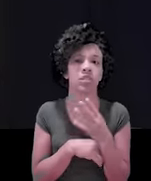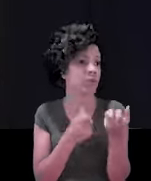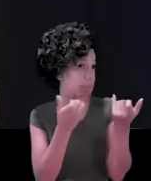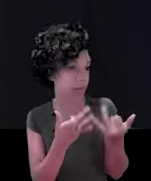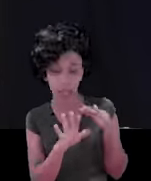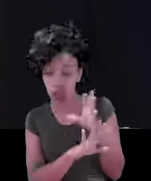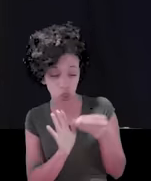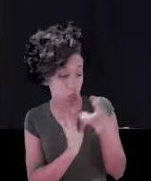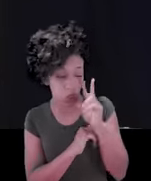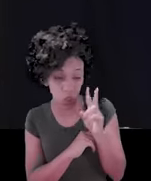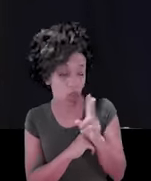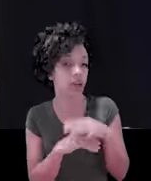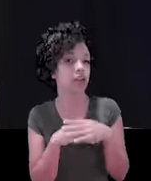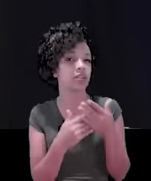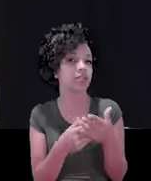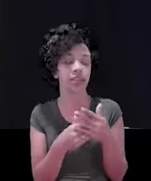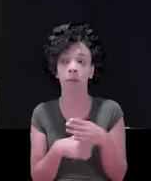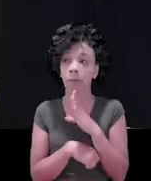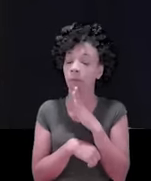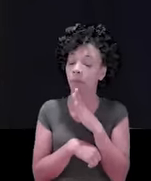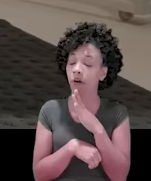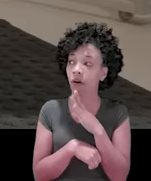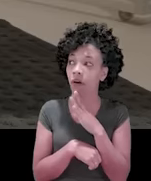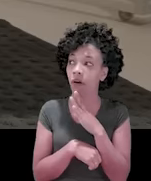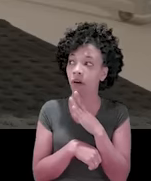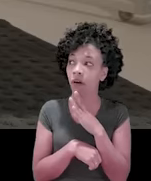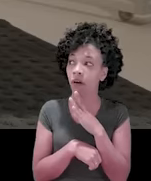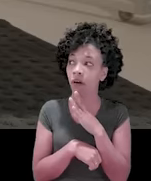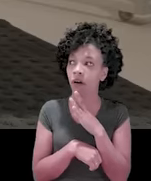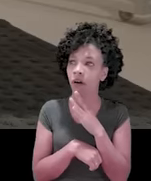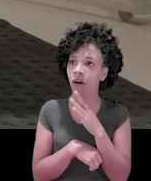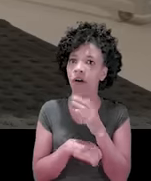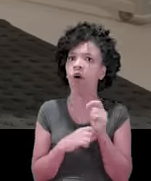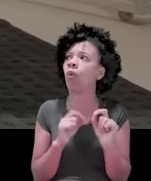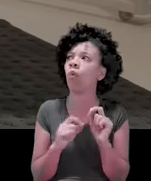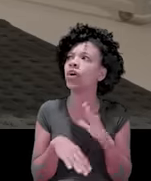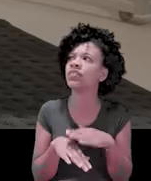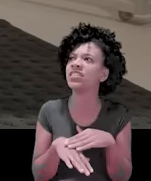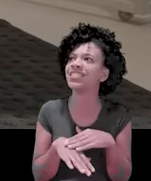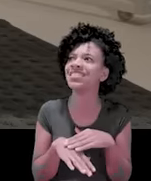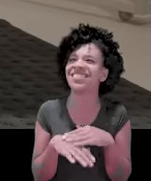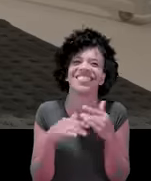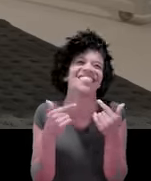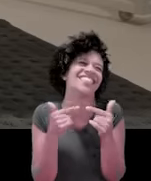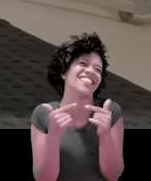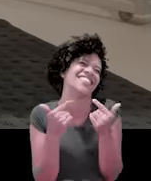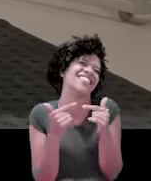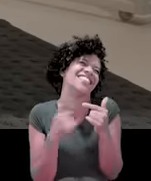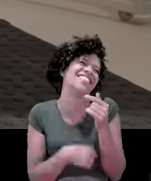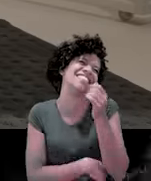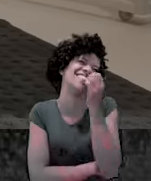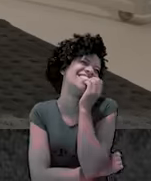aí eu contei a história toda né aí deu um silêncio assim aí ele falou assim tá mas o que que eu faço tá